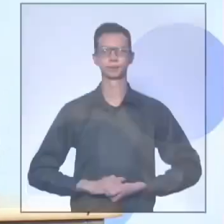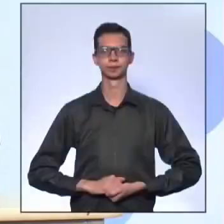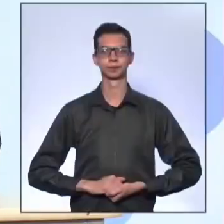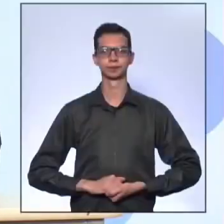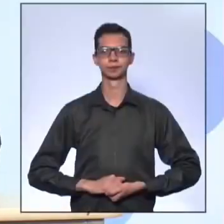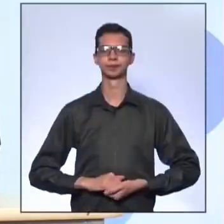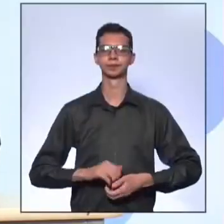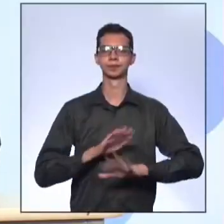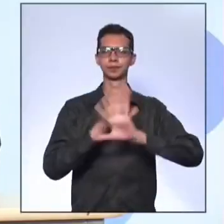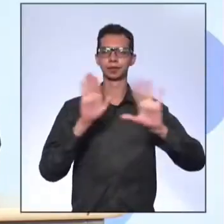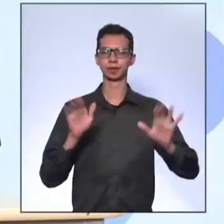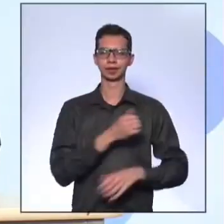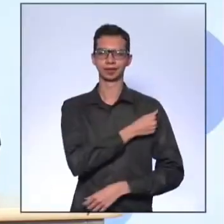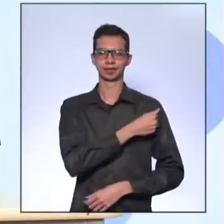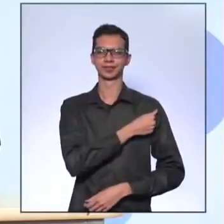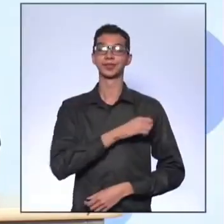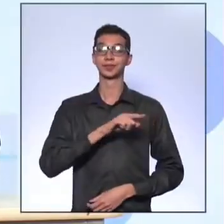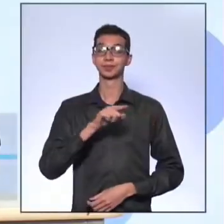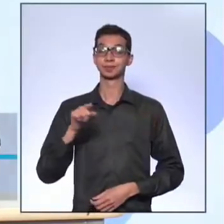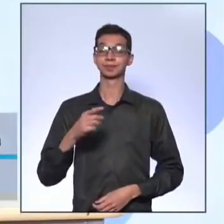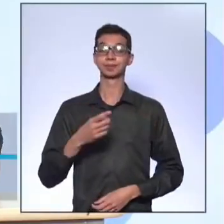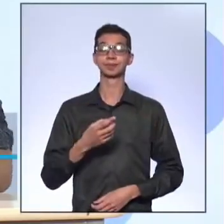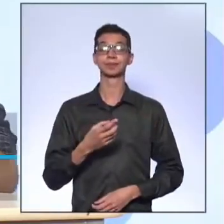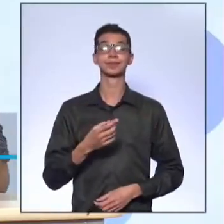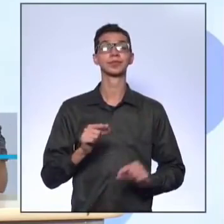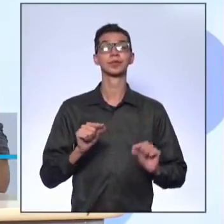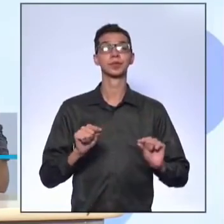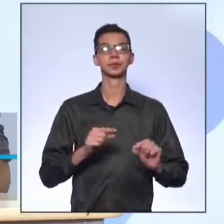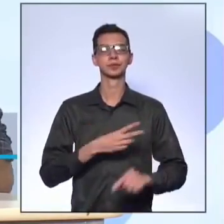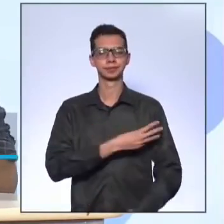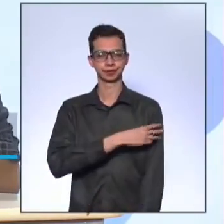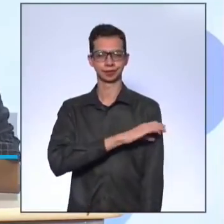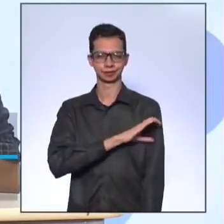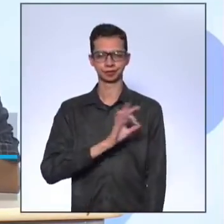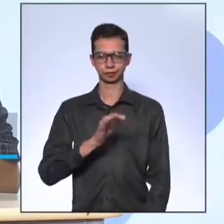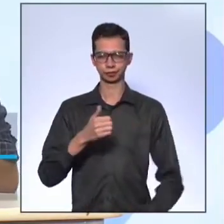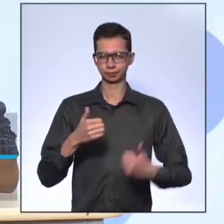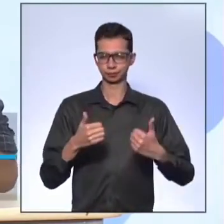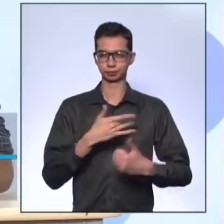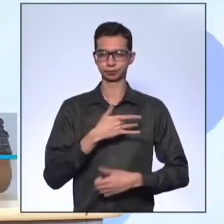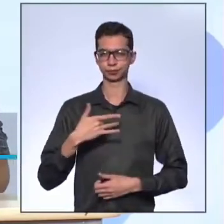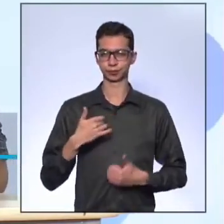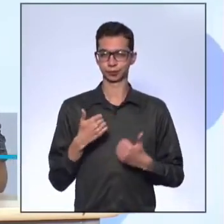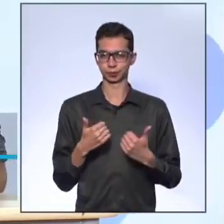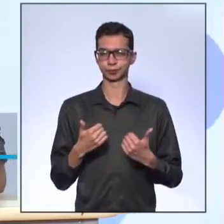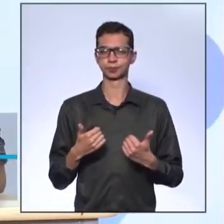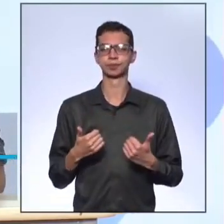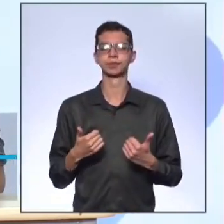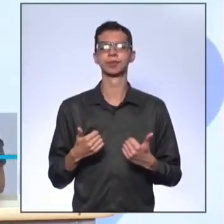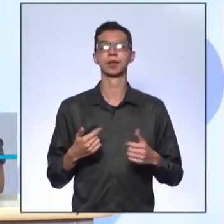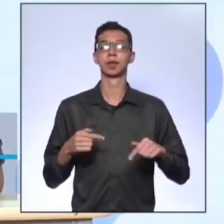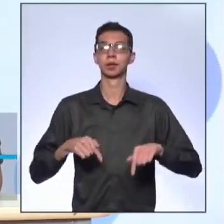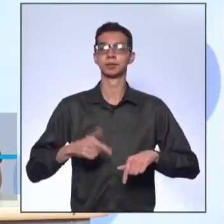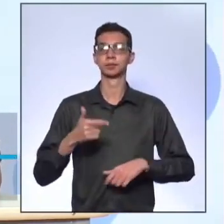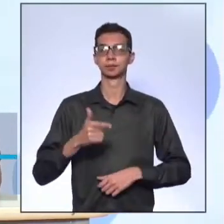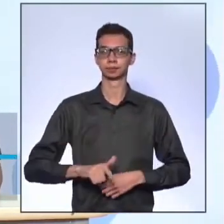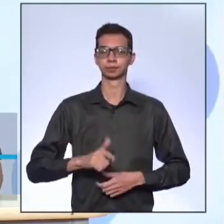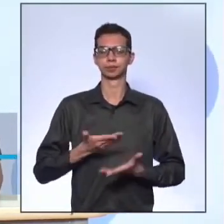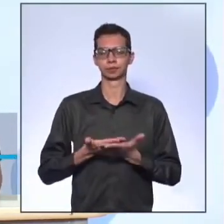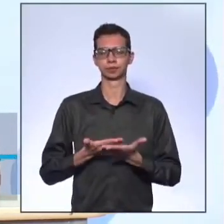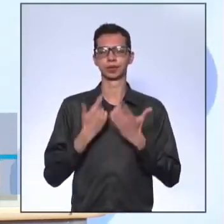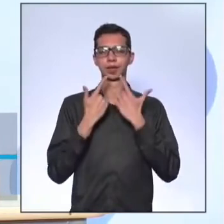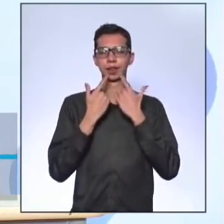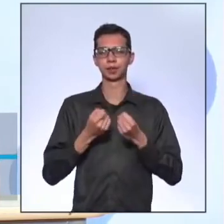Olá, queridos alunos do terceiro ano da terceira série do ensino médio. Tudo bem com vocês? Estamos aqui mais uma vez para mais uma aula de